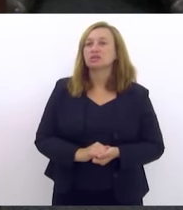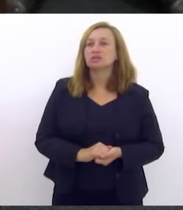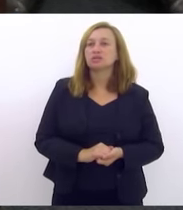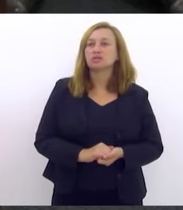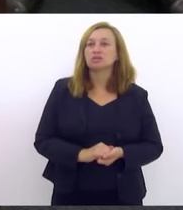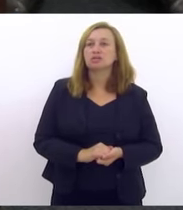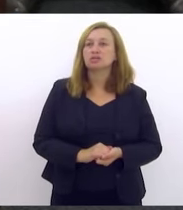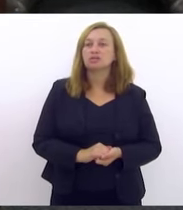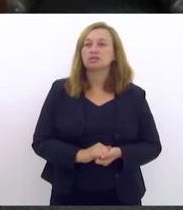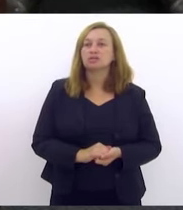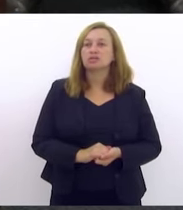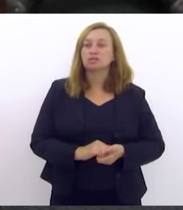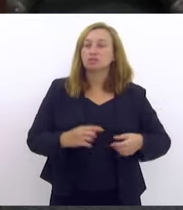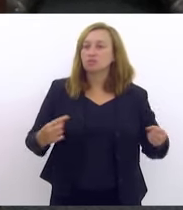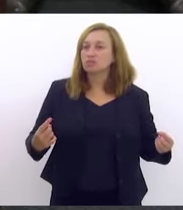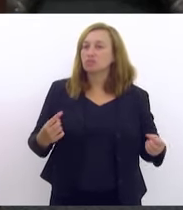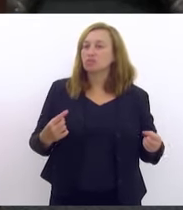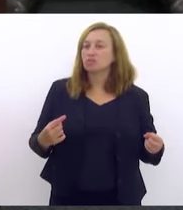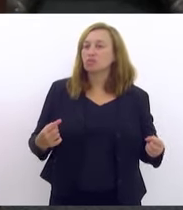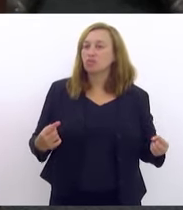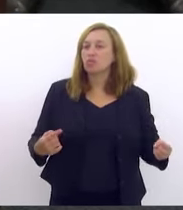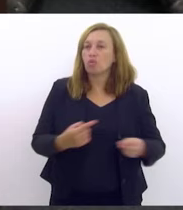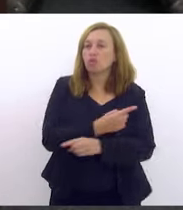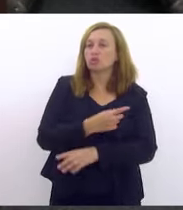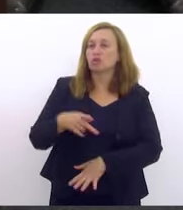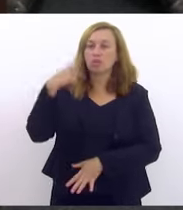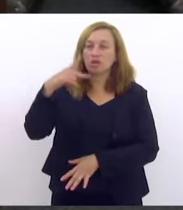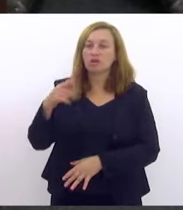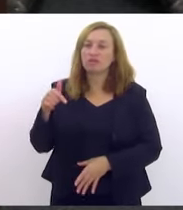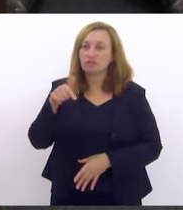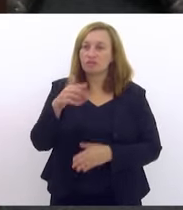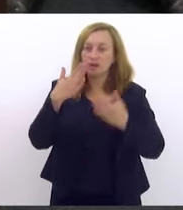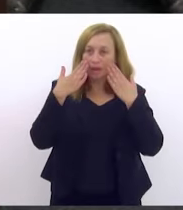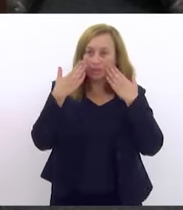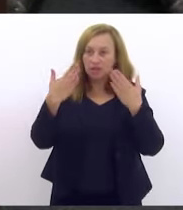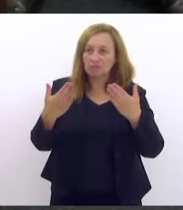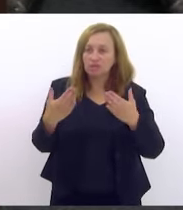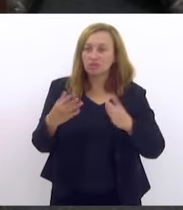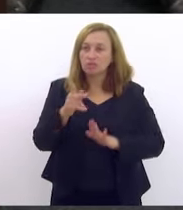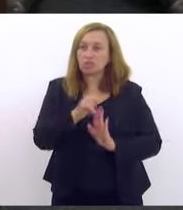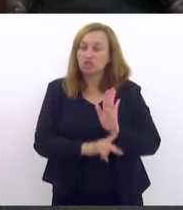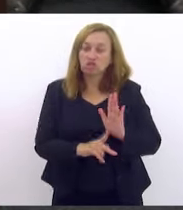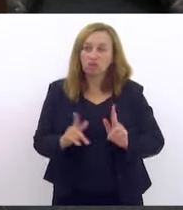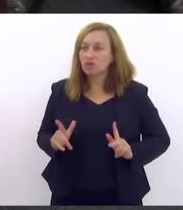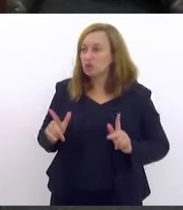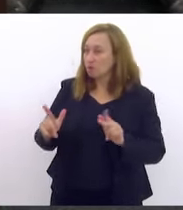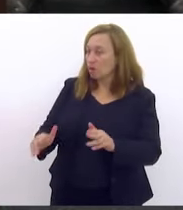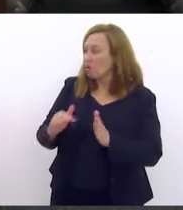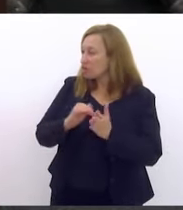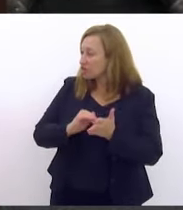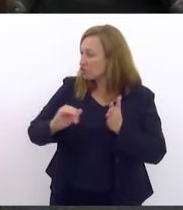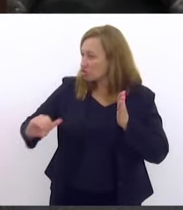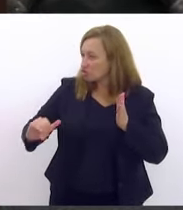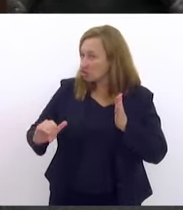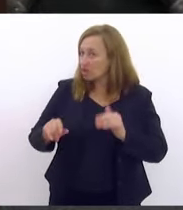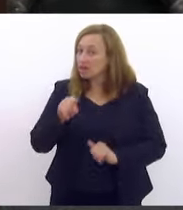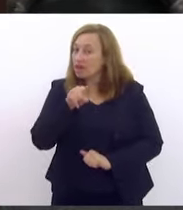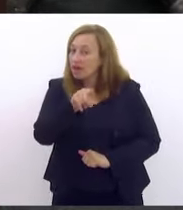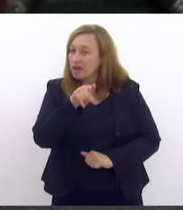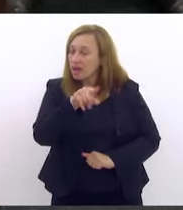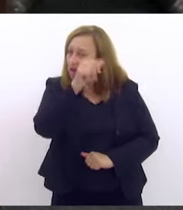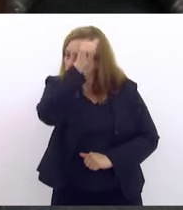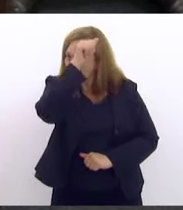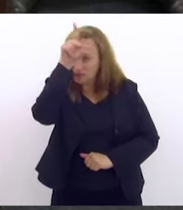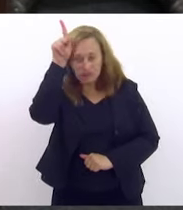divergência política, vem aqui e apresenta um projeto semelhante e retira daquele